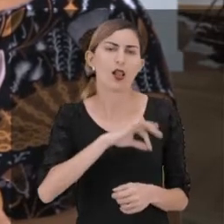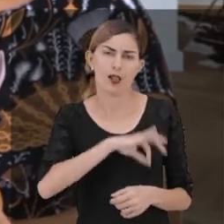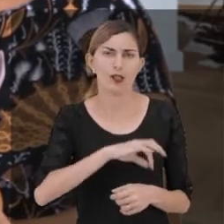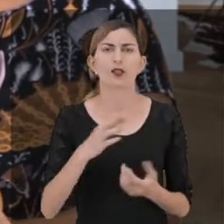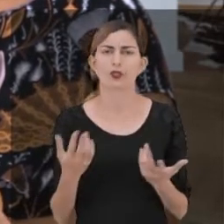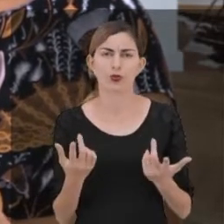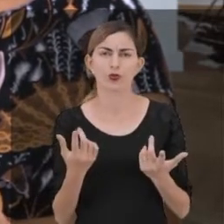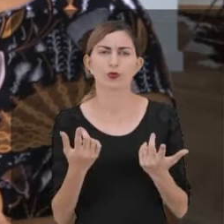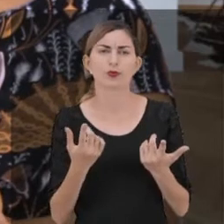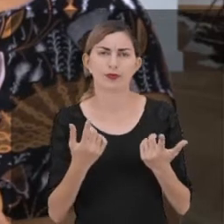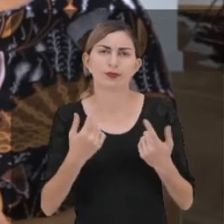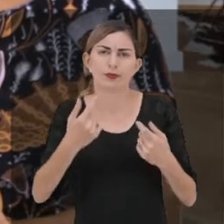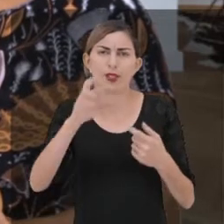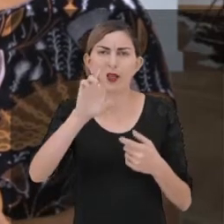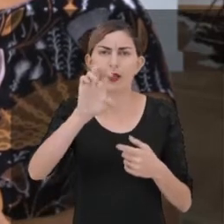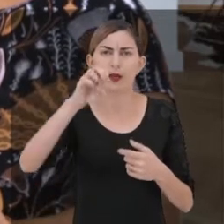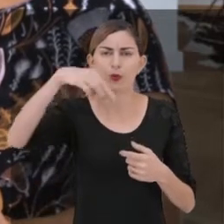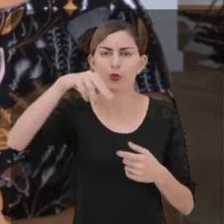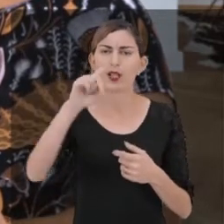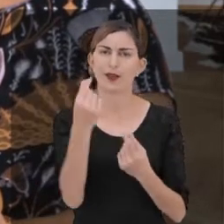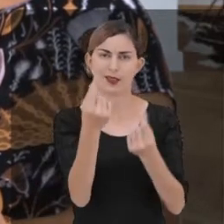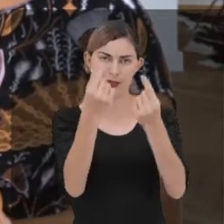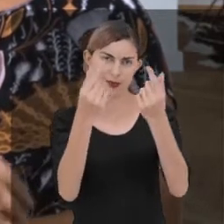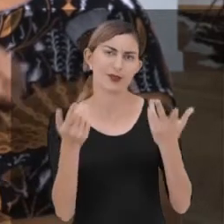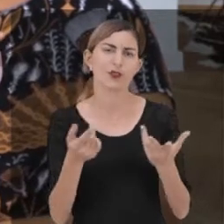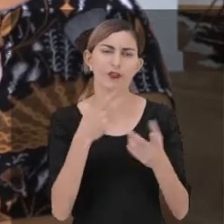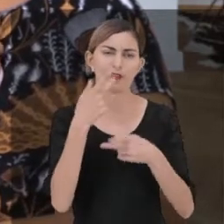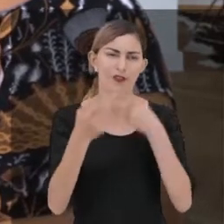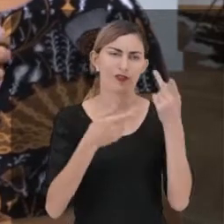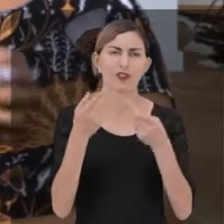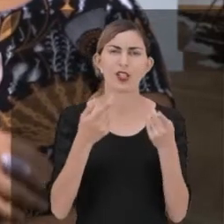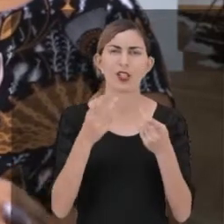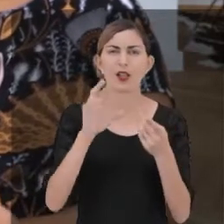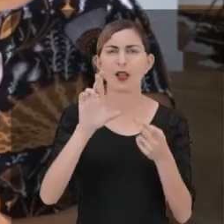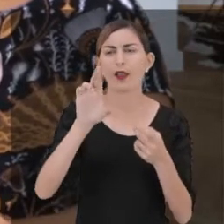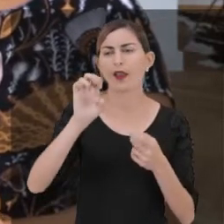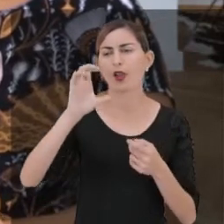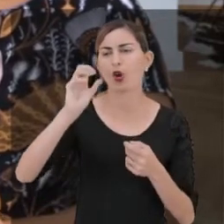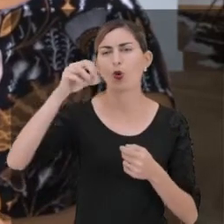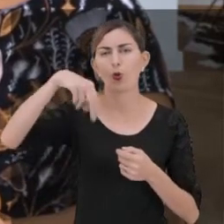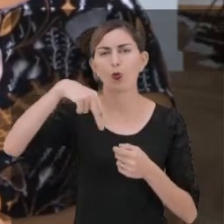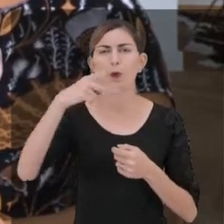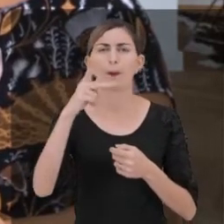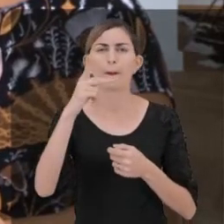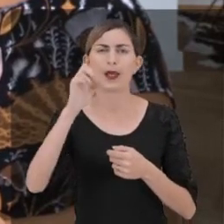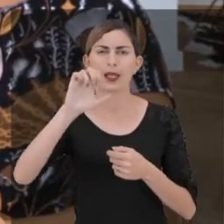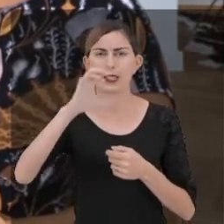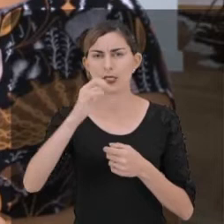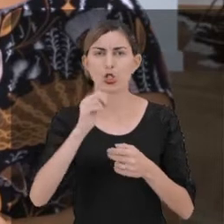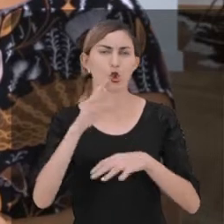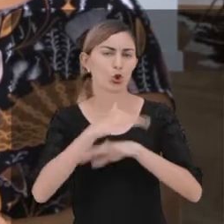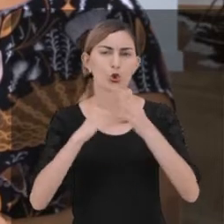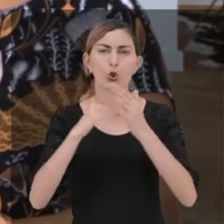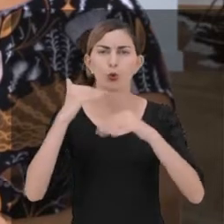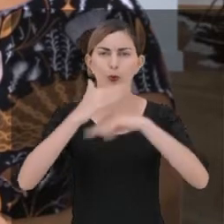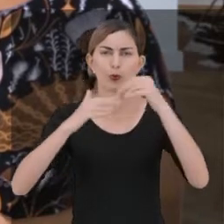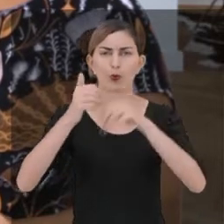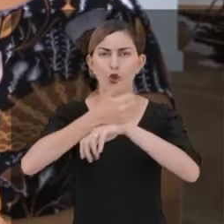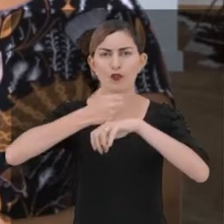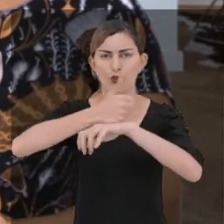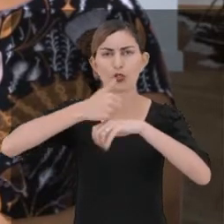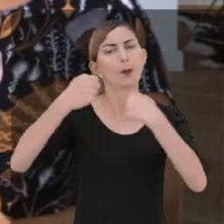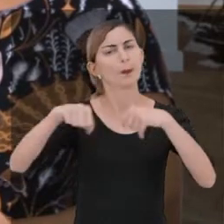a Venato, como vocês já estudaram, falam muito dessa questão da recompensa. Todo profissional precisa ter